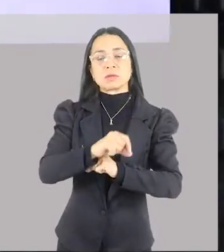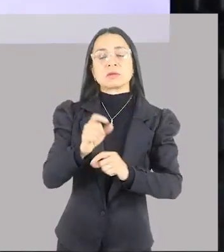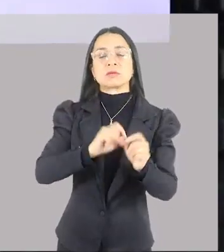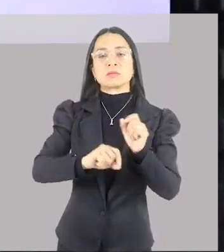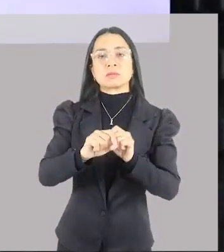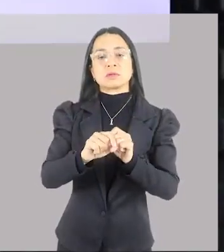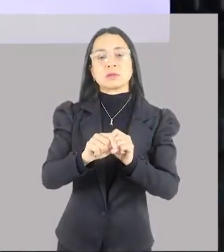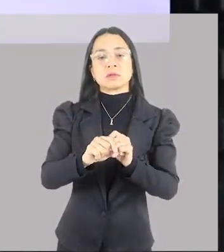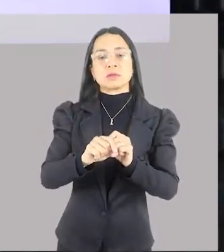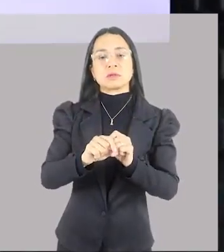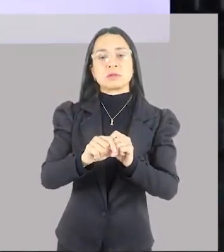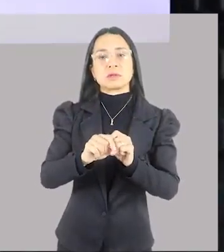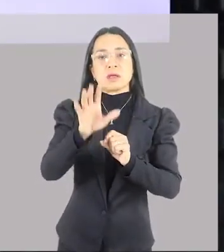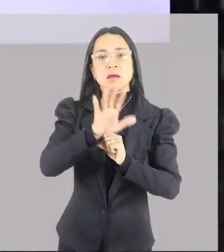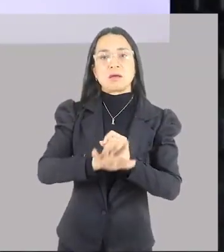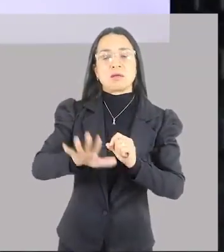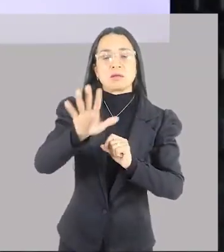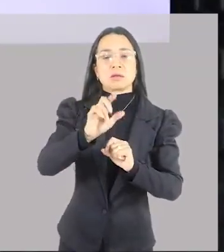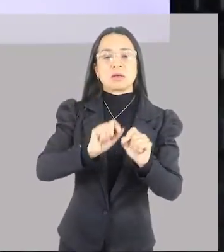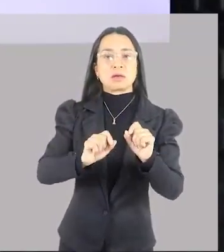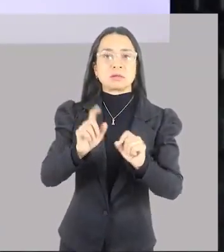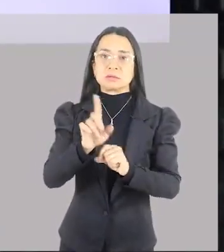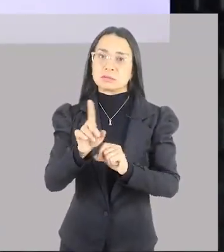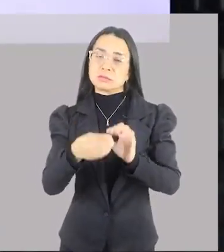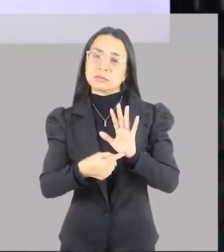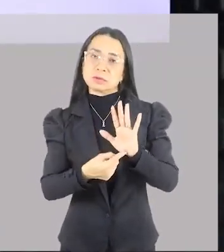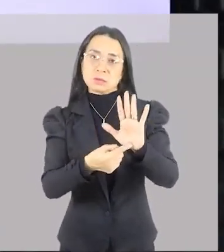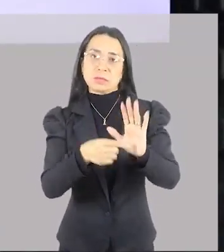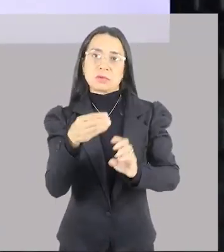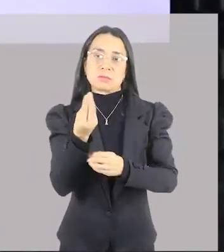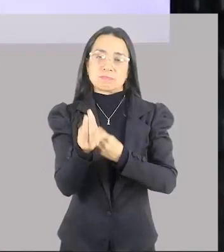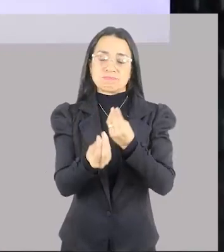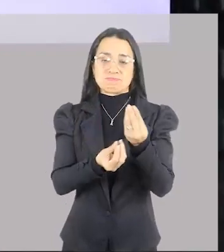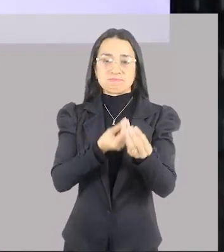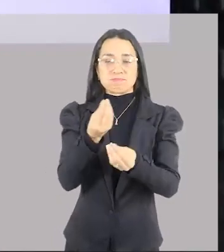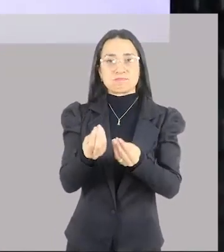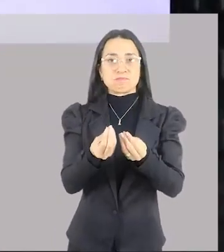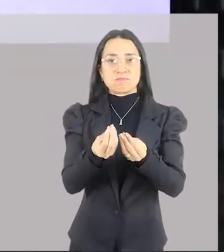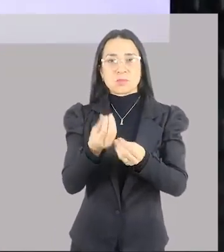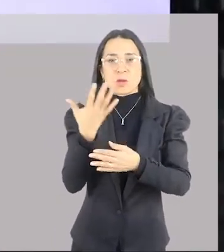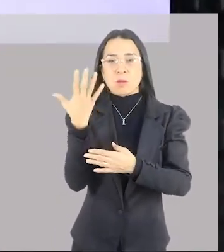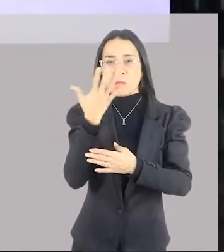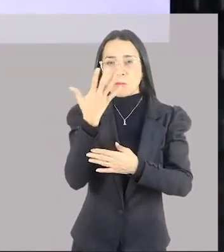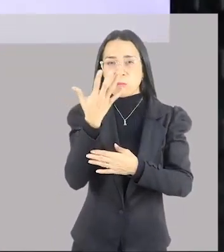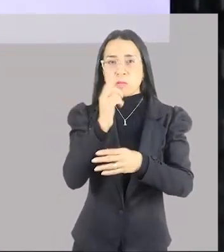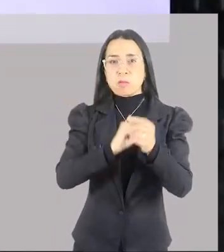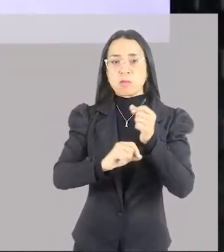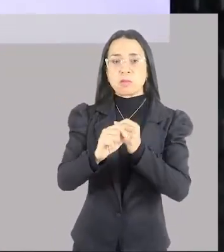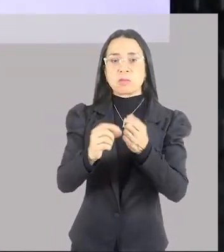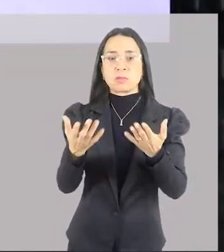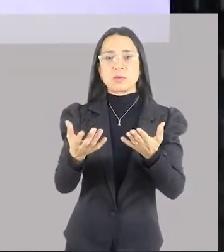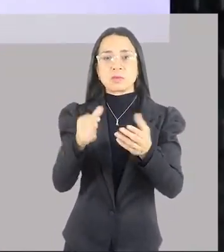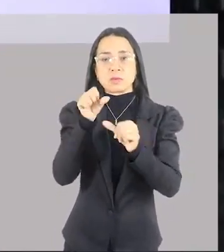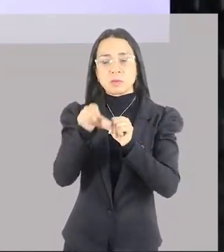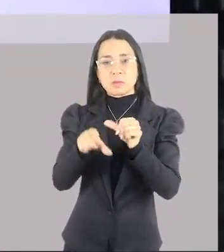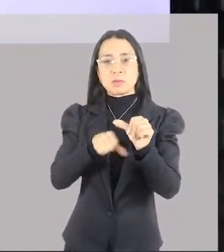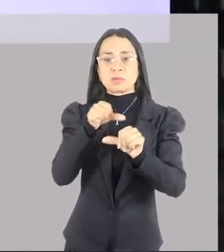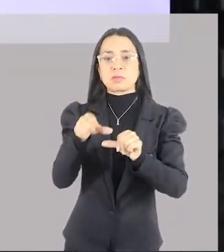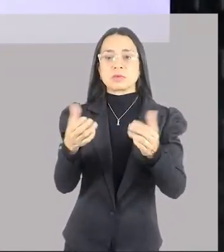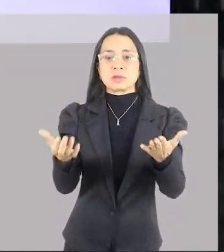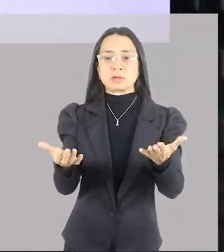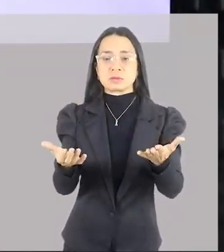né? A realidade, ela não se apresenta de uma forma nítida, ela vai sendo alteradas